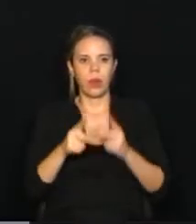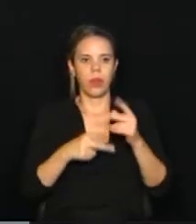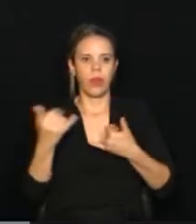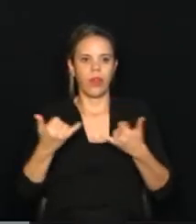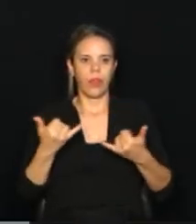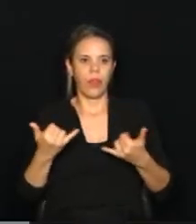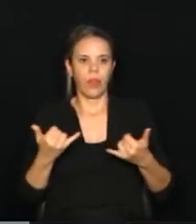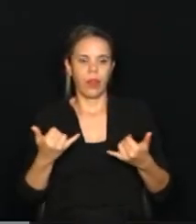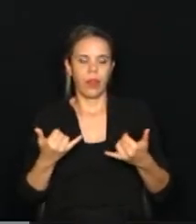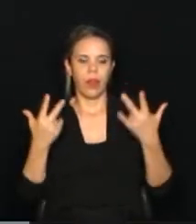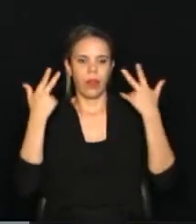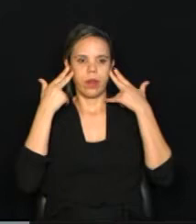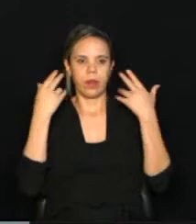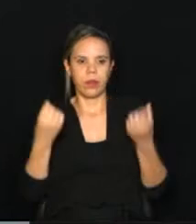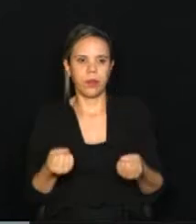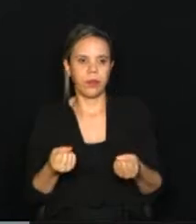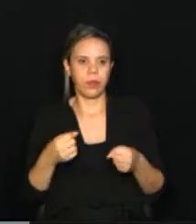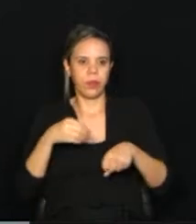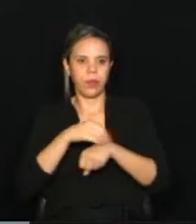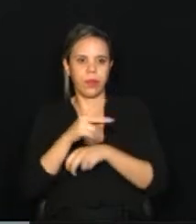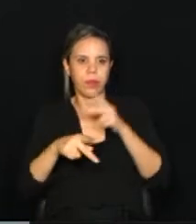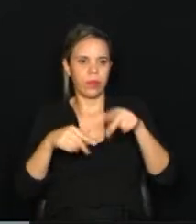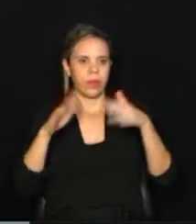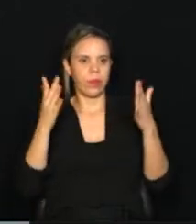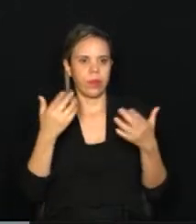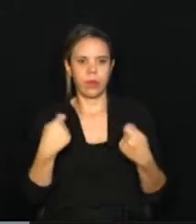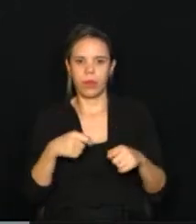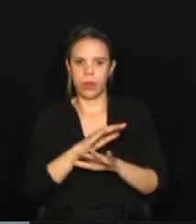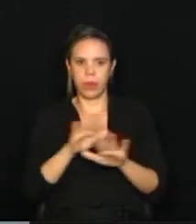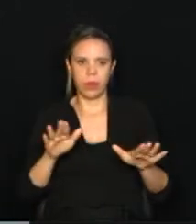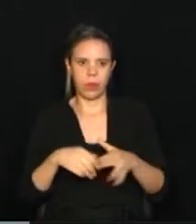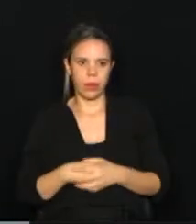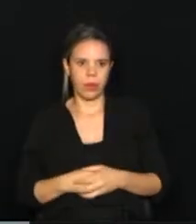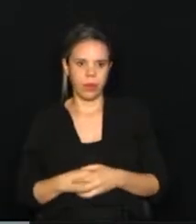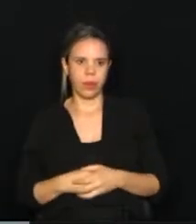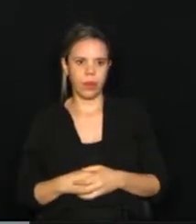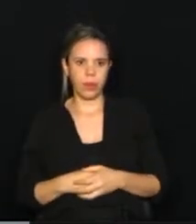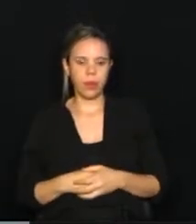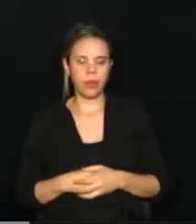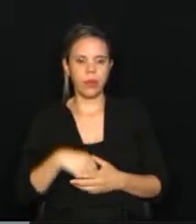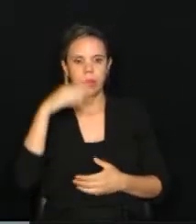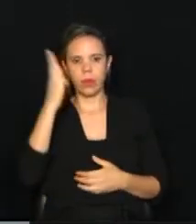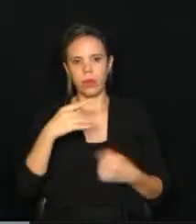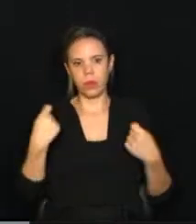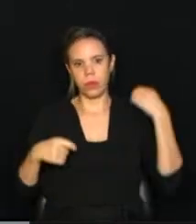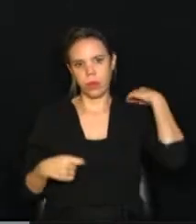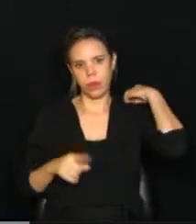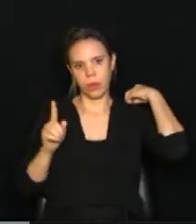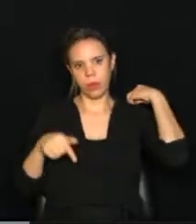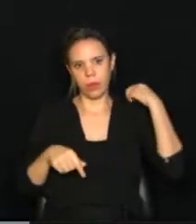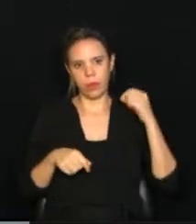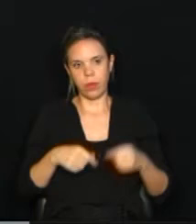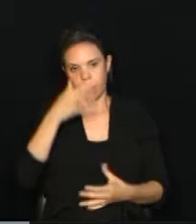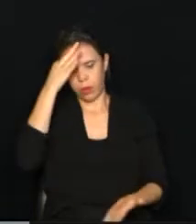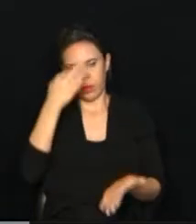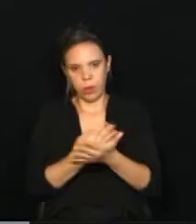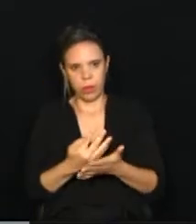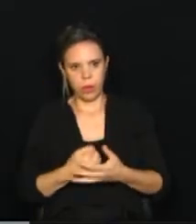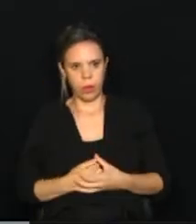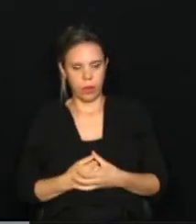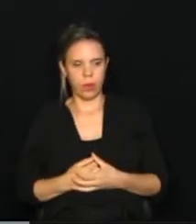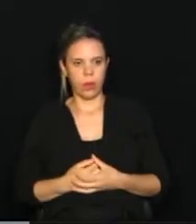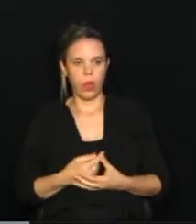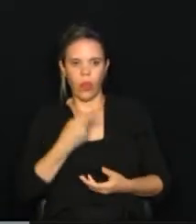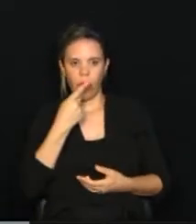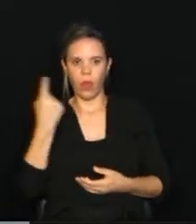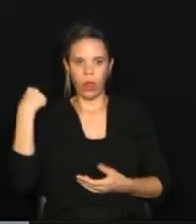tem que naturalizar, trazer, não sei de fora. Não, eu acho que não precisa nada disso. O que o Brasil precisava era de confiança. Como eu falei